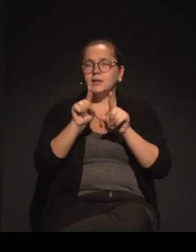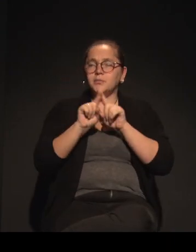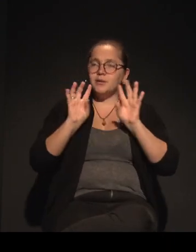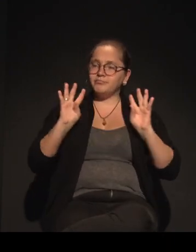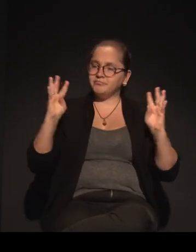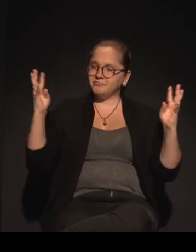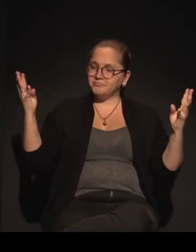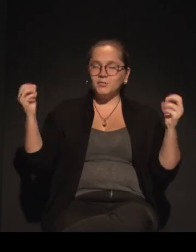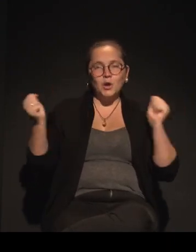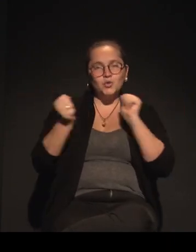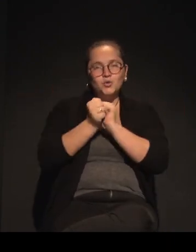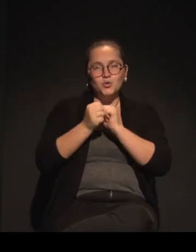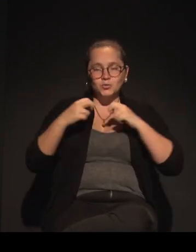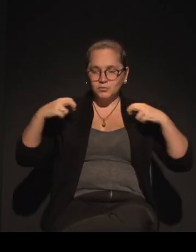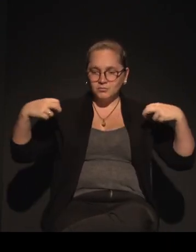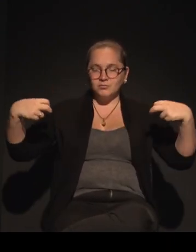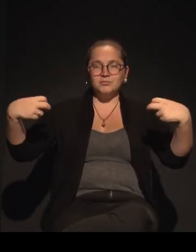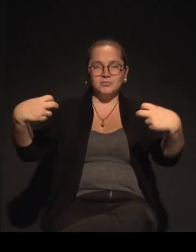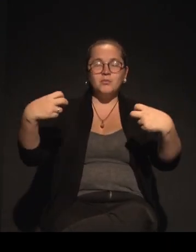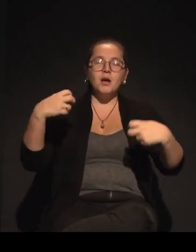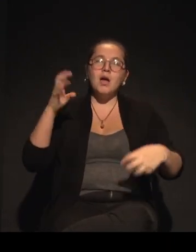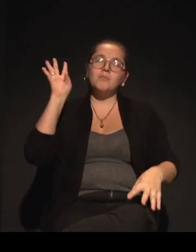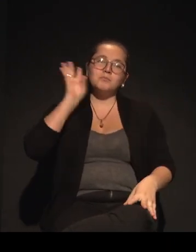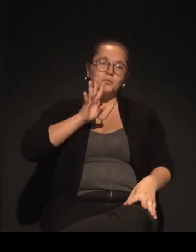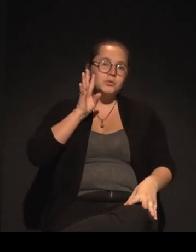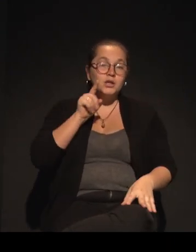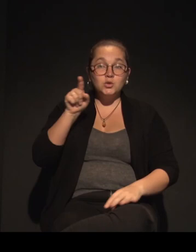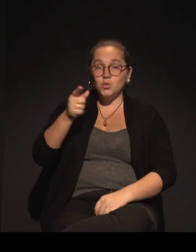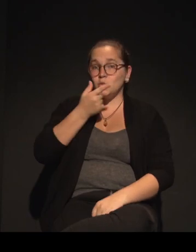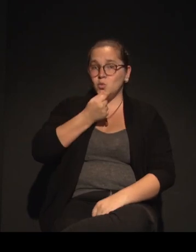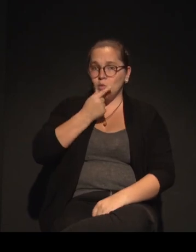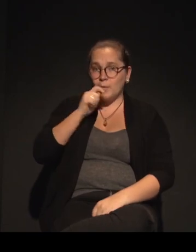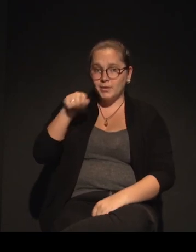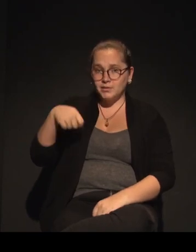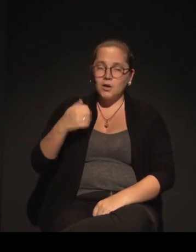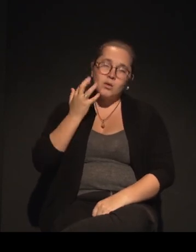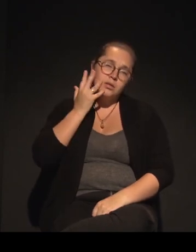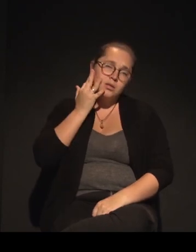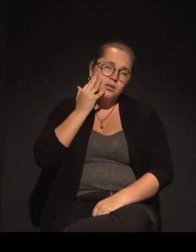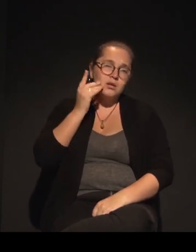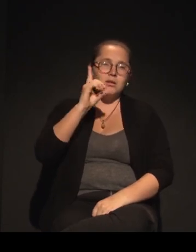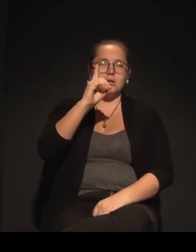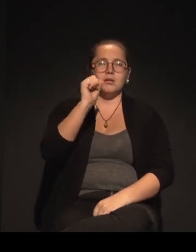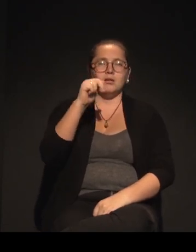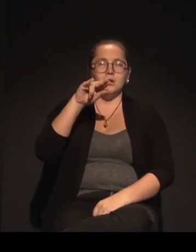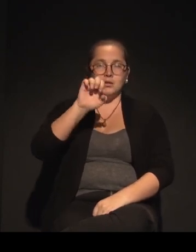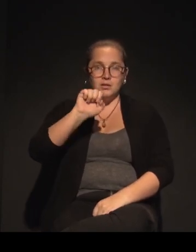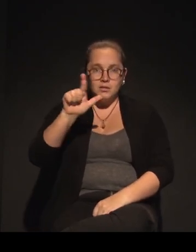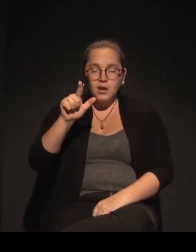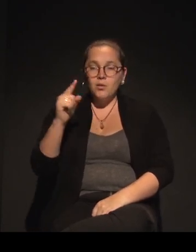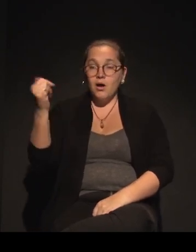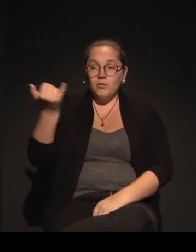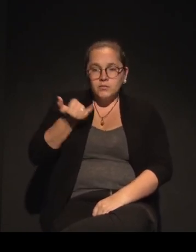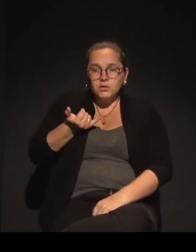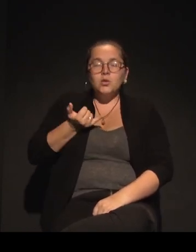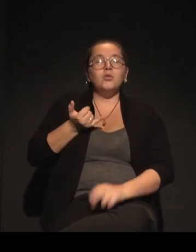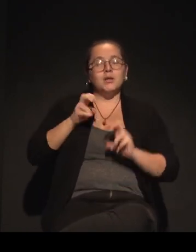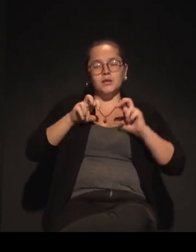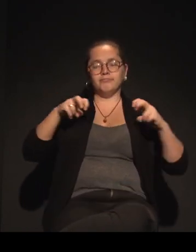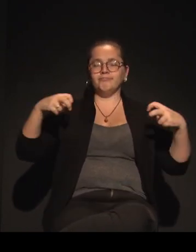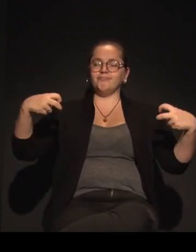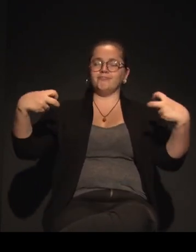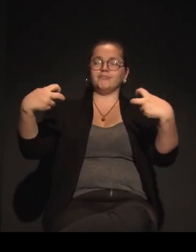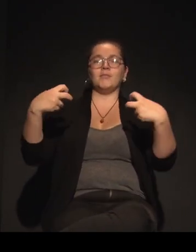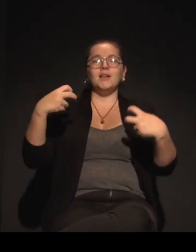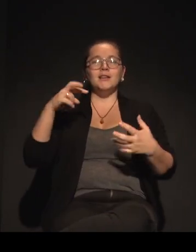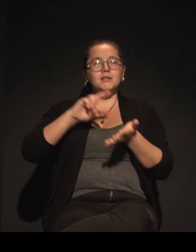presente né é muito importante como o daniel mesmo iniciou falando a gente está aqui em aldeia conta em circo tão me sentindo muito